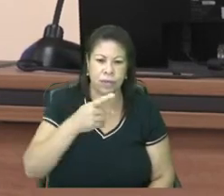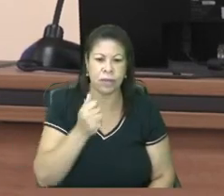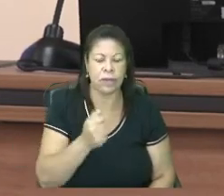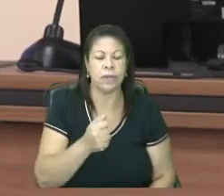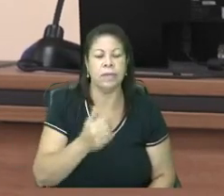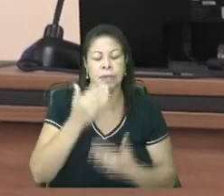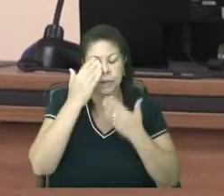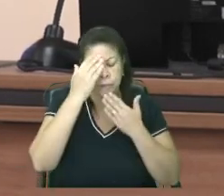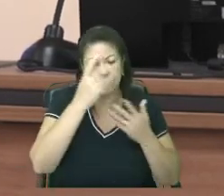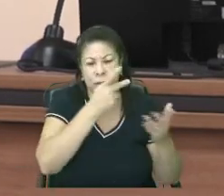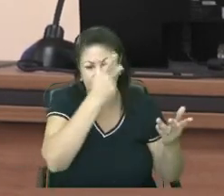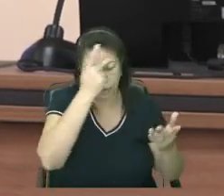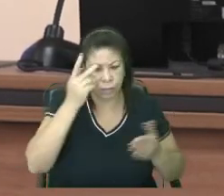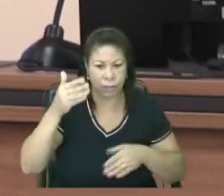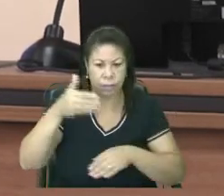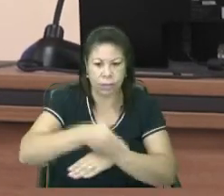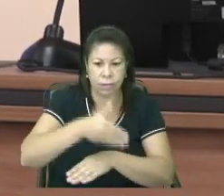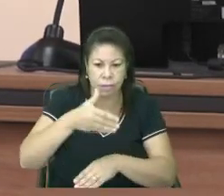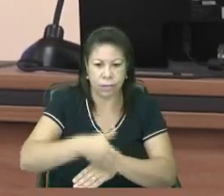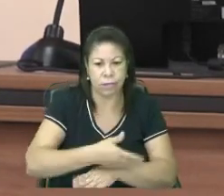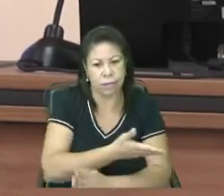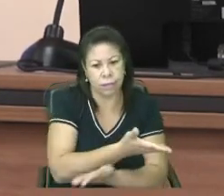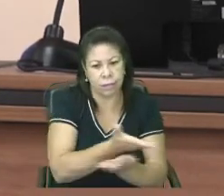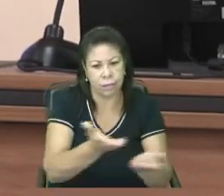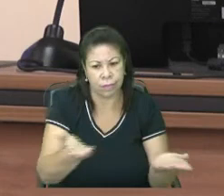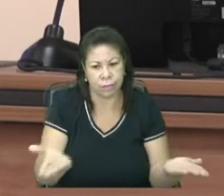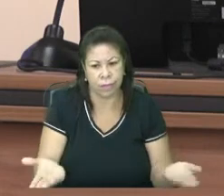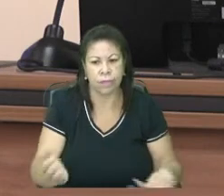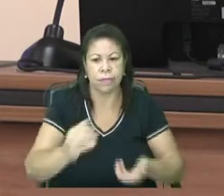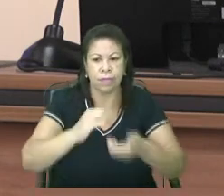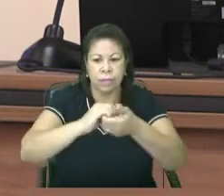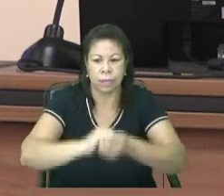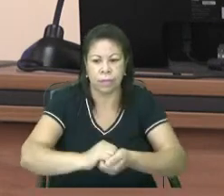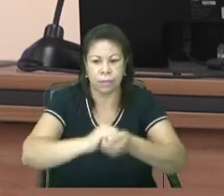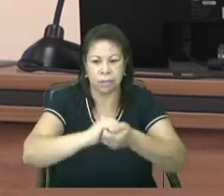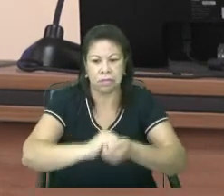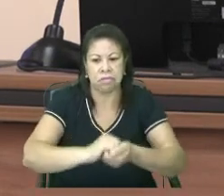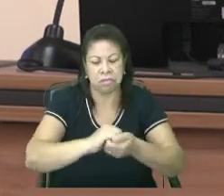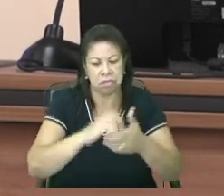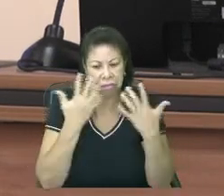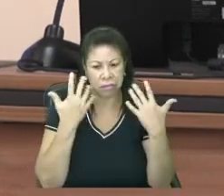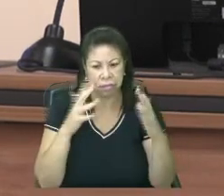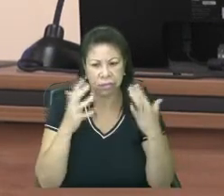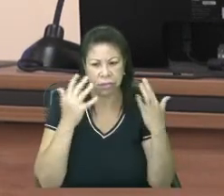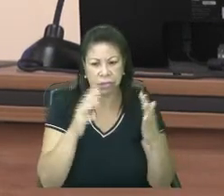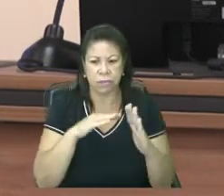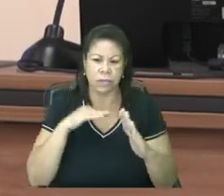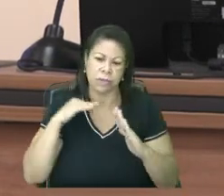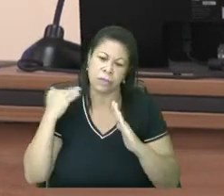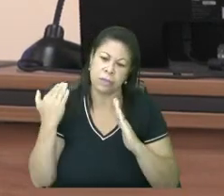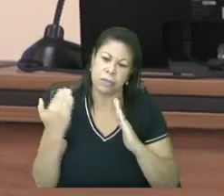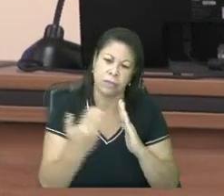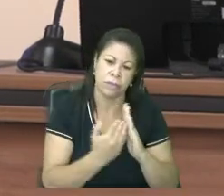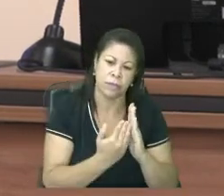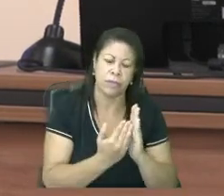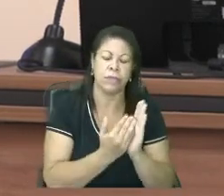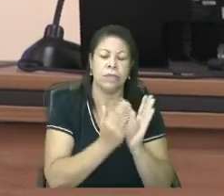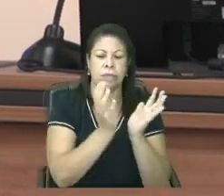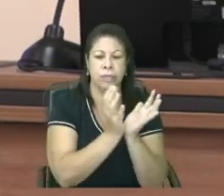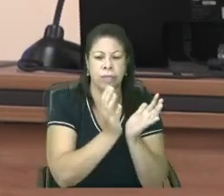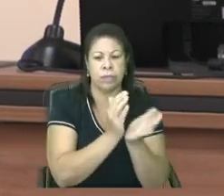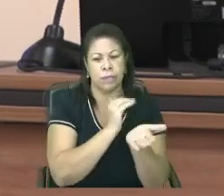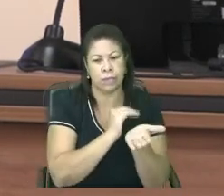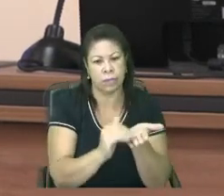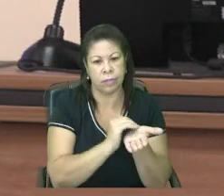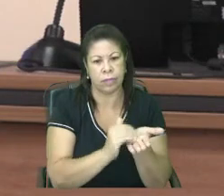Agradeço aí a presença de todos, cumprimento e dou parabéns aí a toda a equipe da Secretaria de Saúde pelo empenho